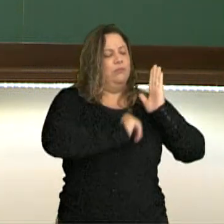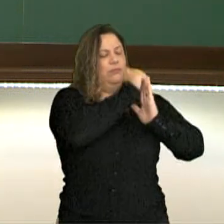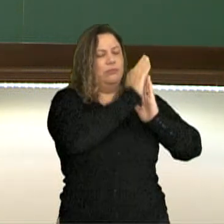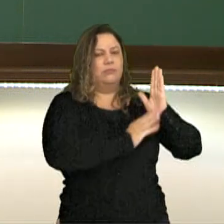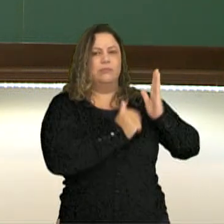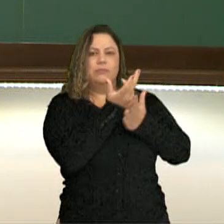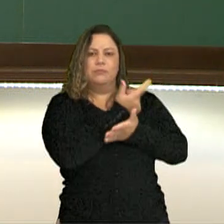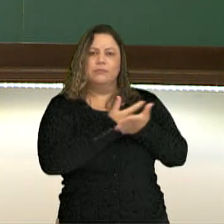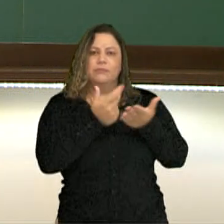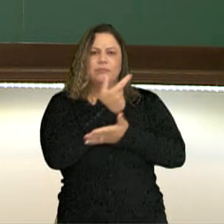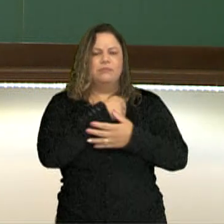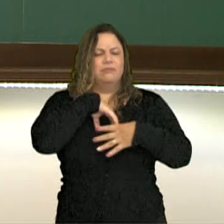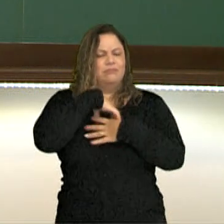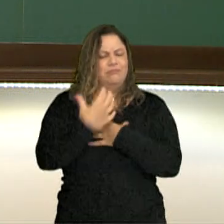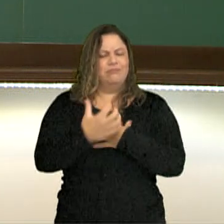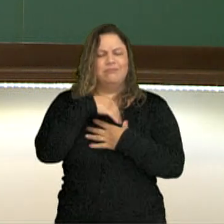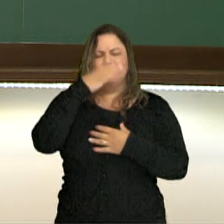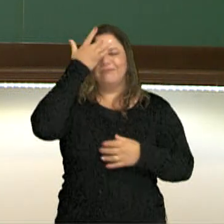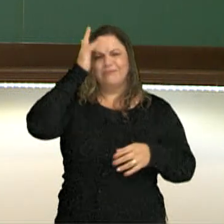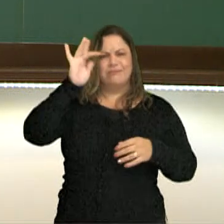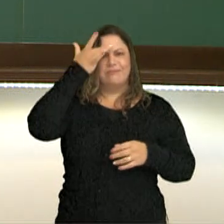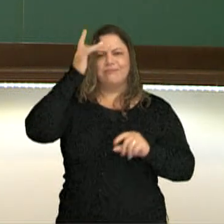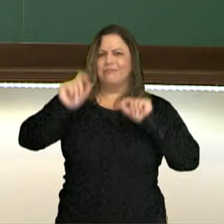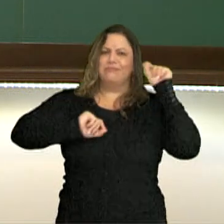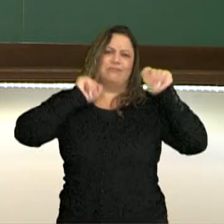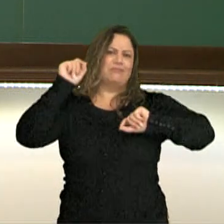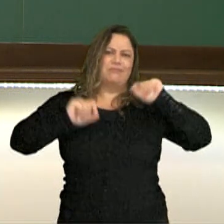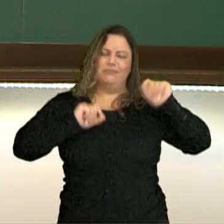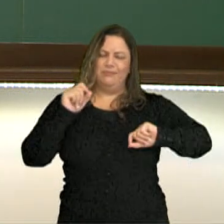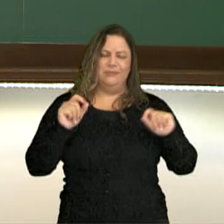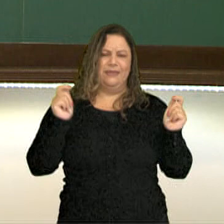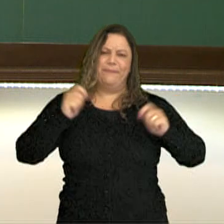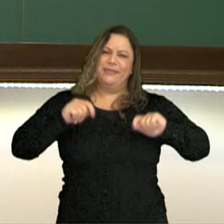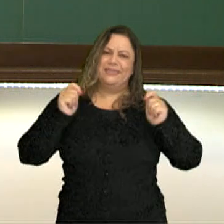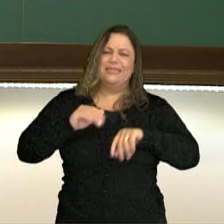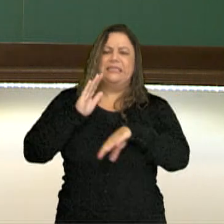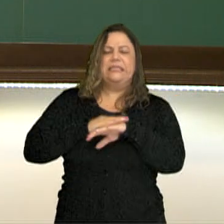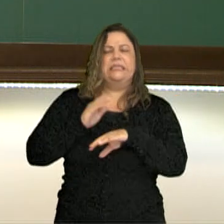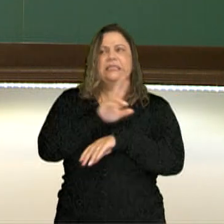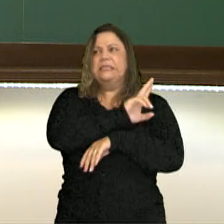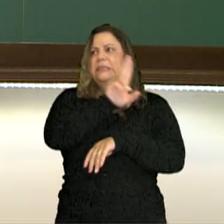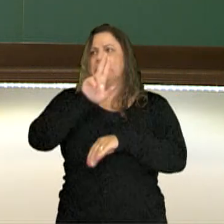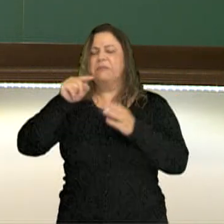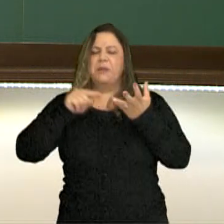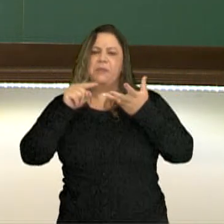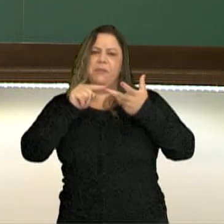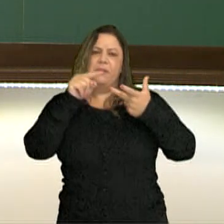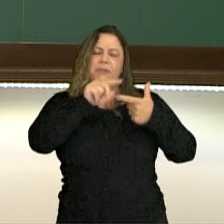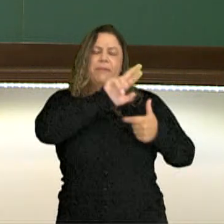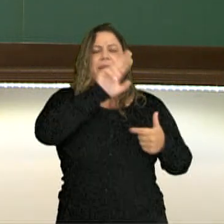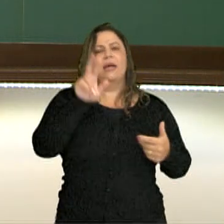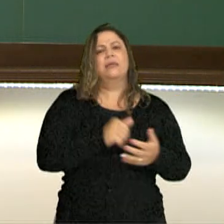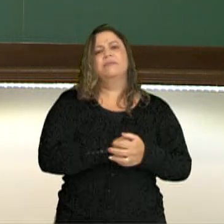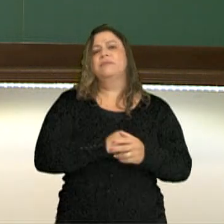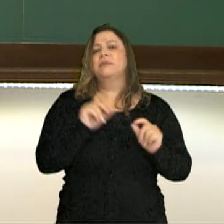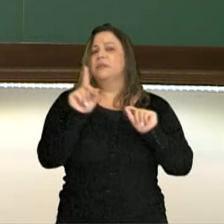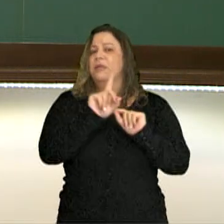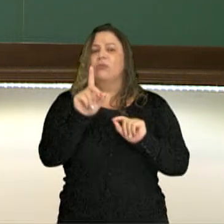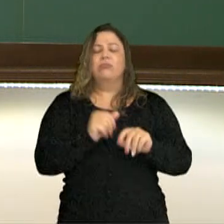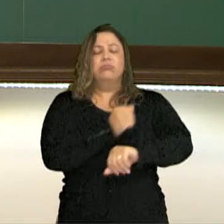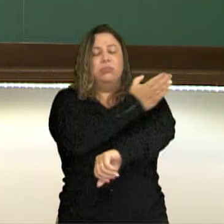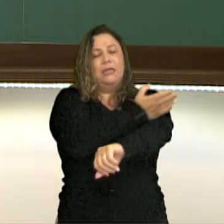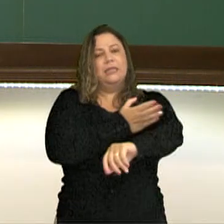por instinto. Ele não sabia, ele não tinha pretensão em dar nomes àquilo. Então é na Idade Média que vai